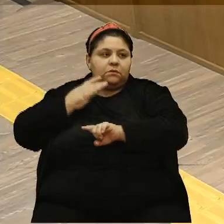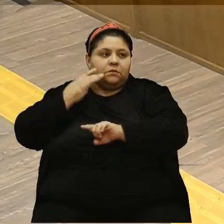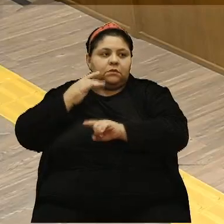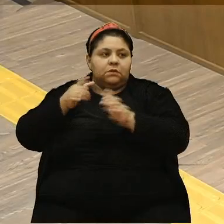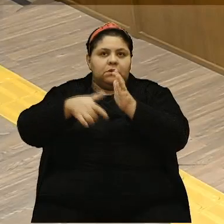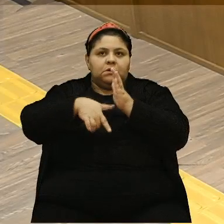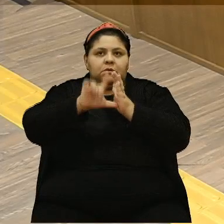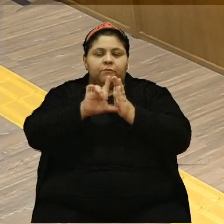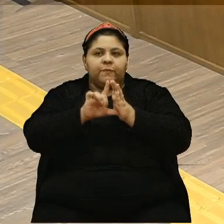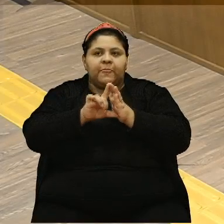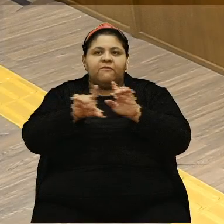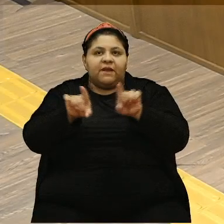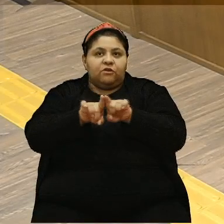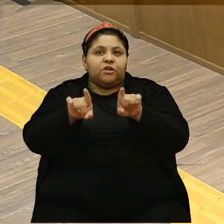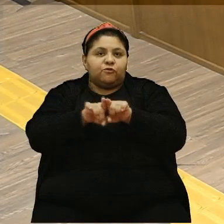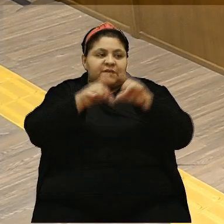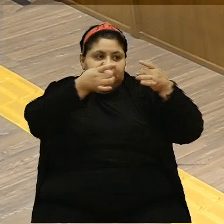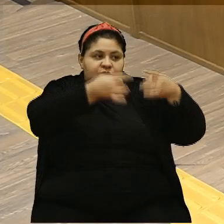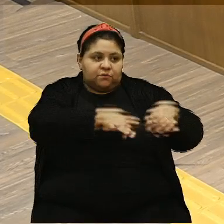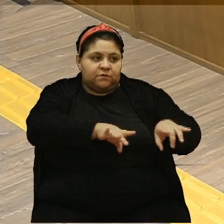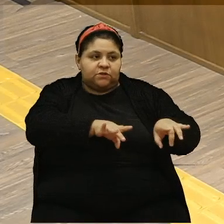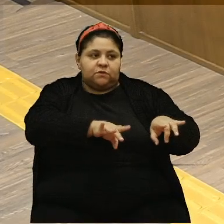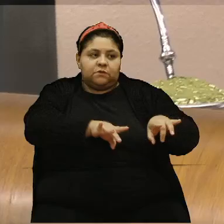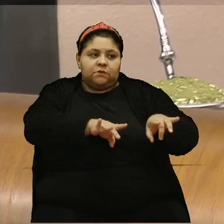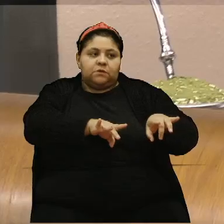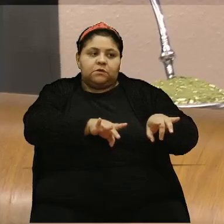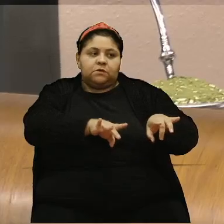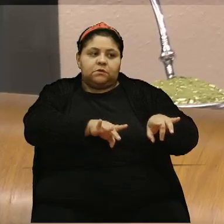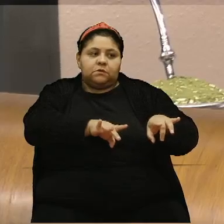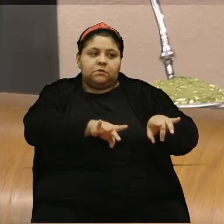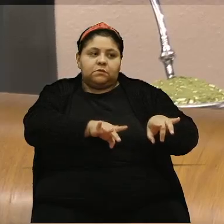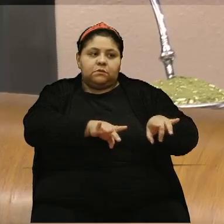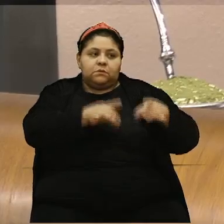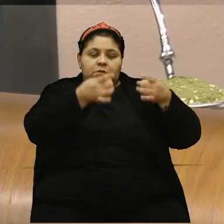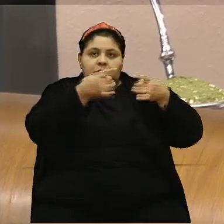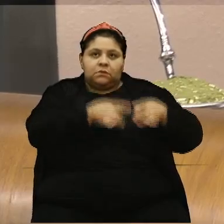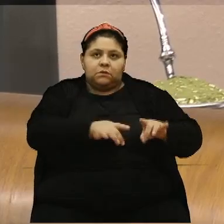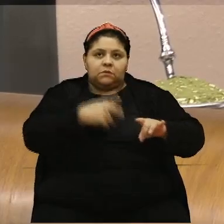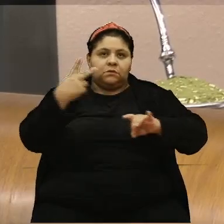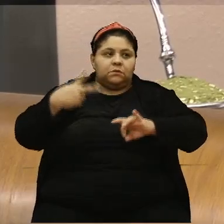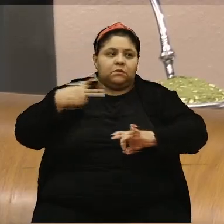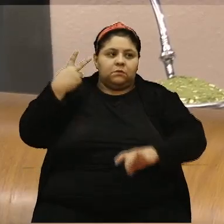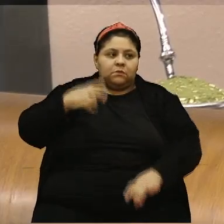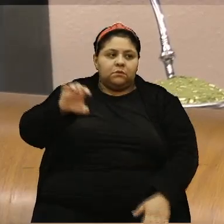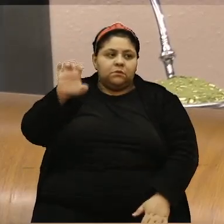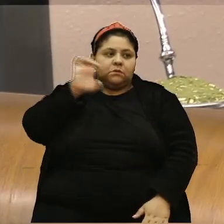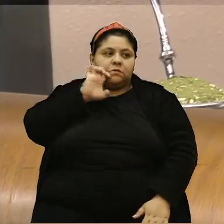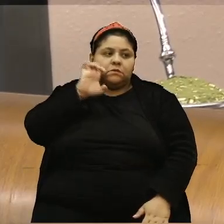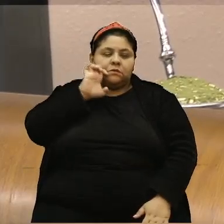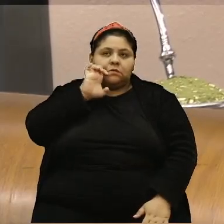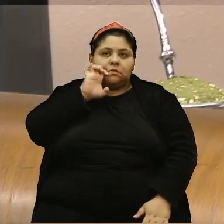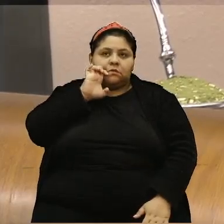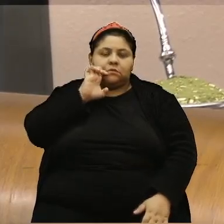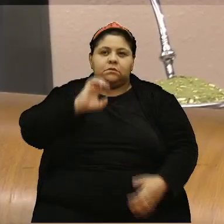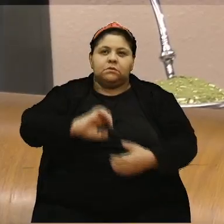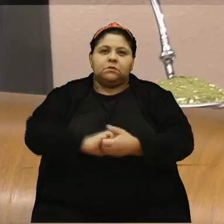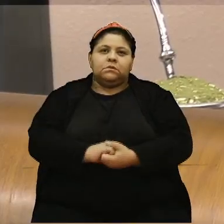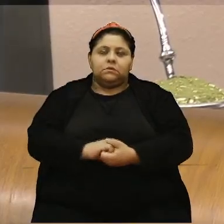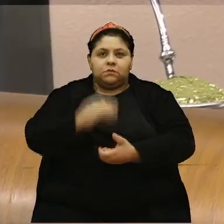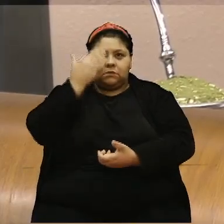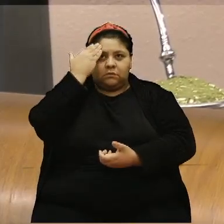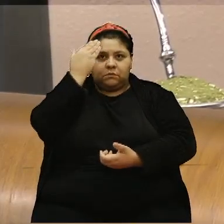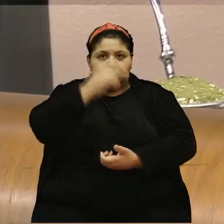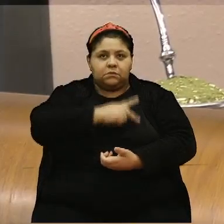Geri, prejudicada. Vereadora Marisol Santos, prejudicada. Vereadora Estela Balardim. Muito obrigada,